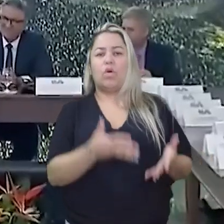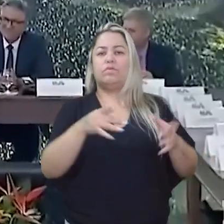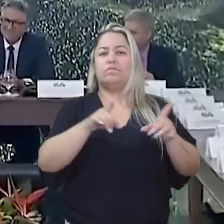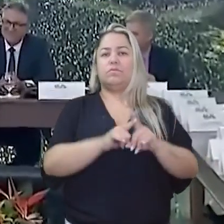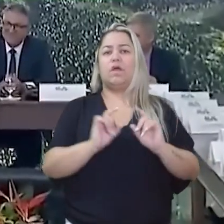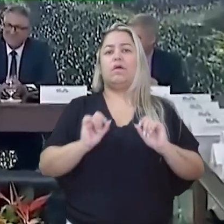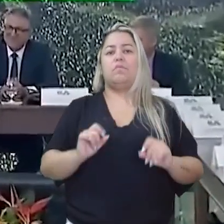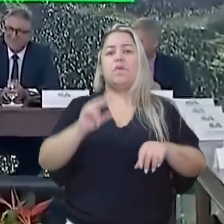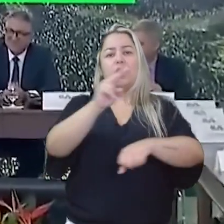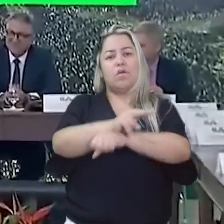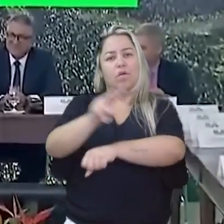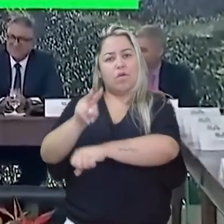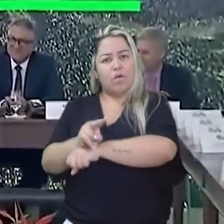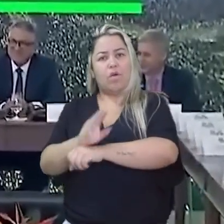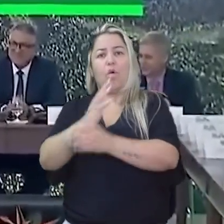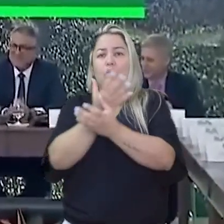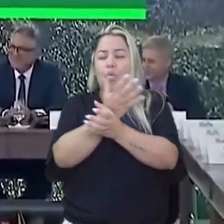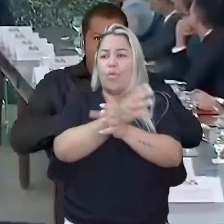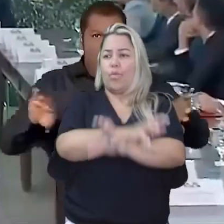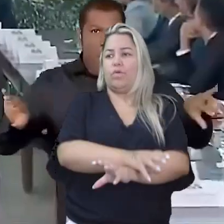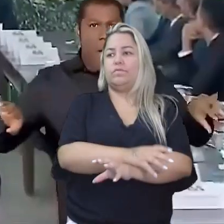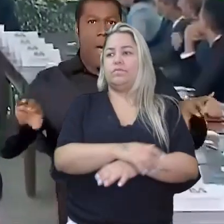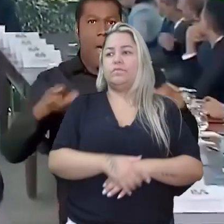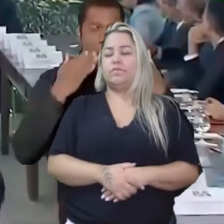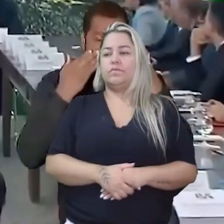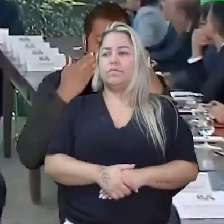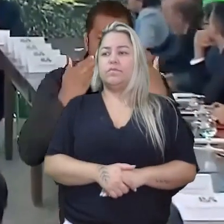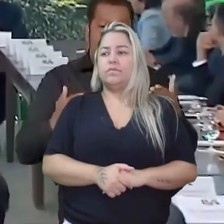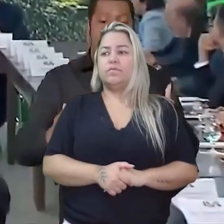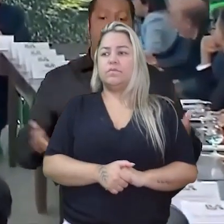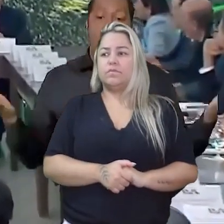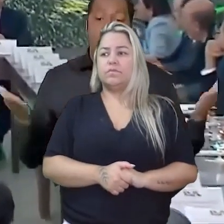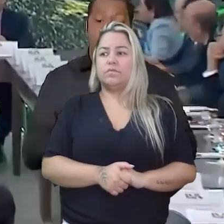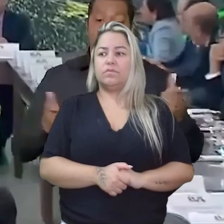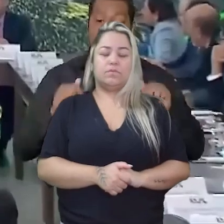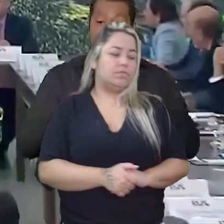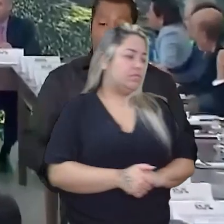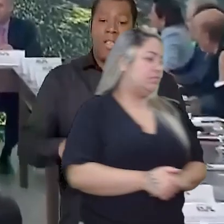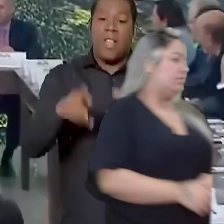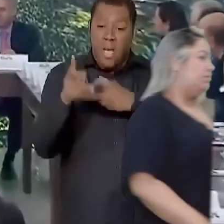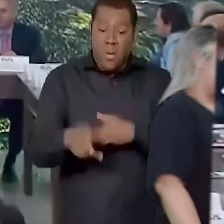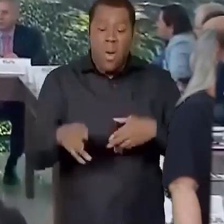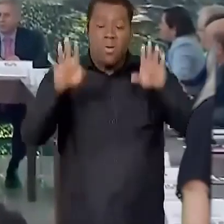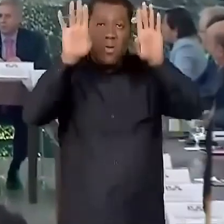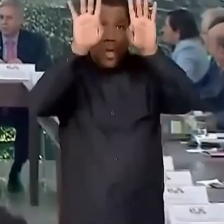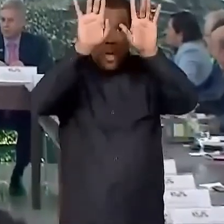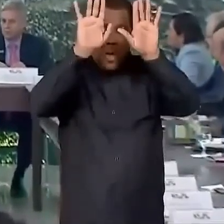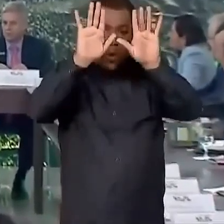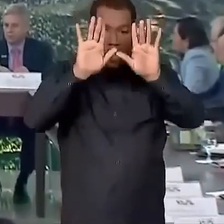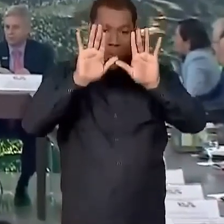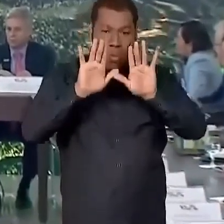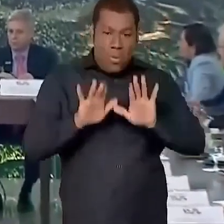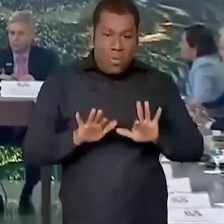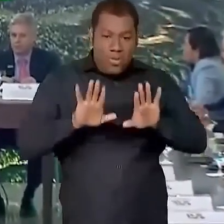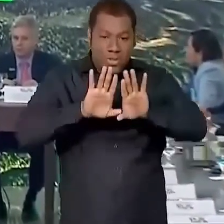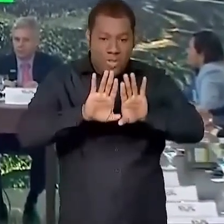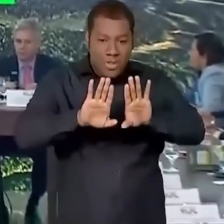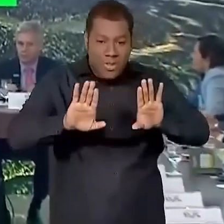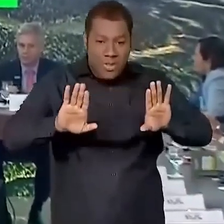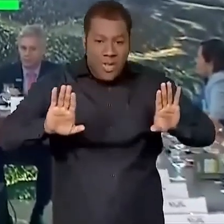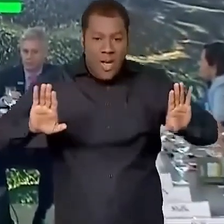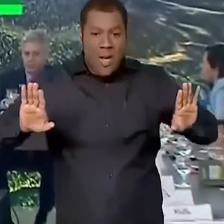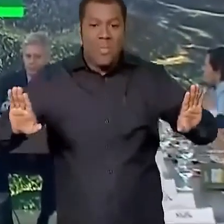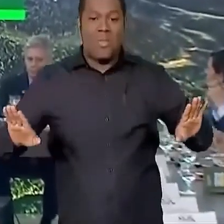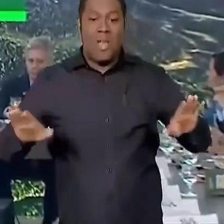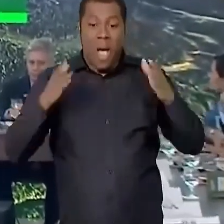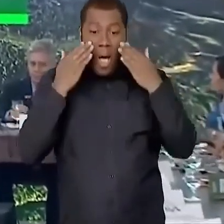economia local e preservam os biomas. Aqui nós estamos abrindo a cortina. Está começando o espetáculo